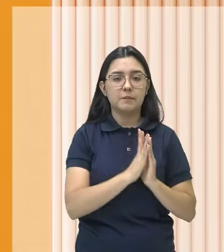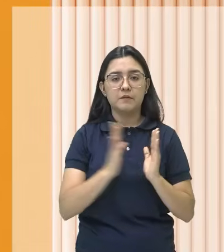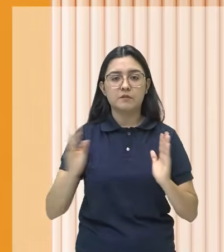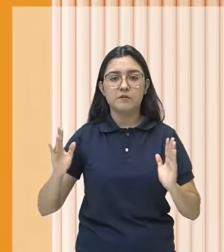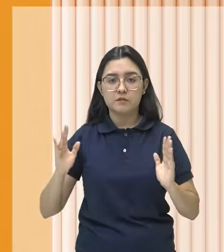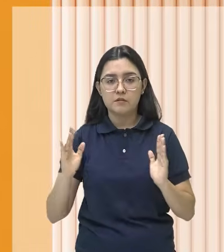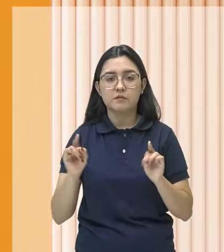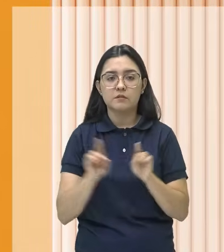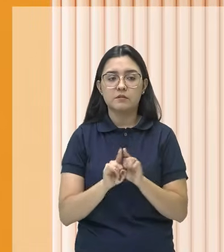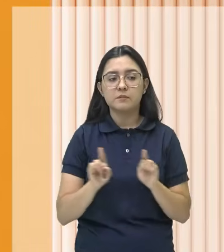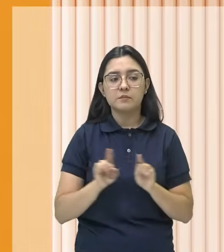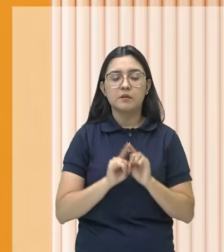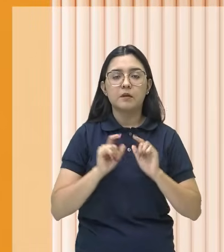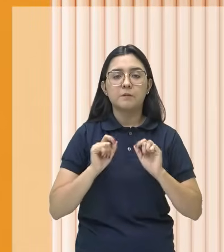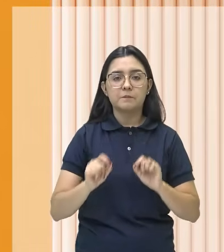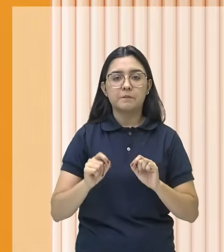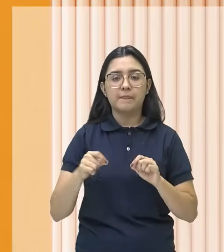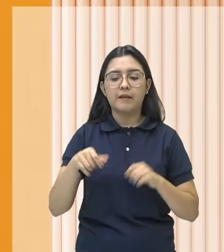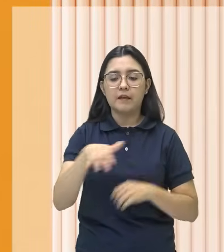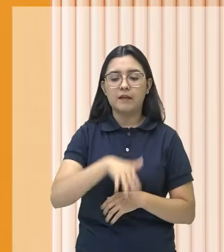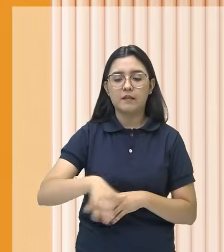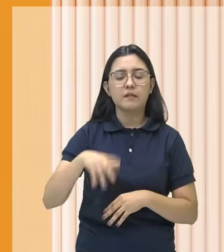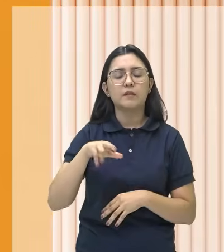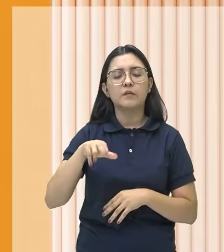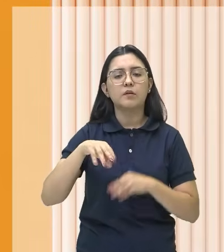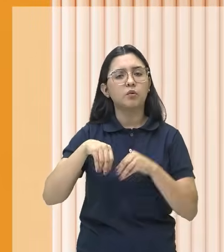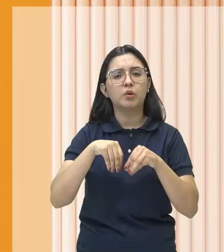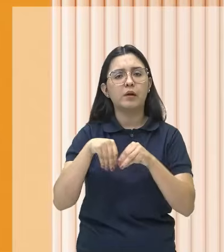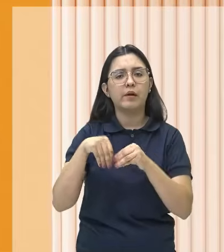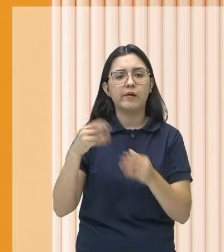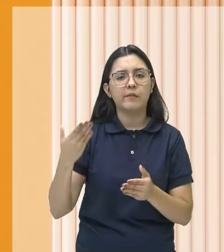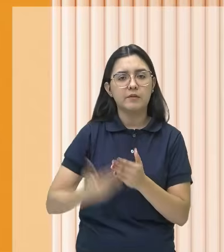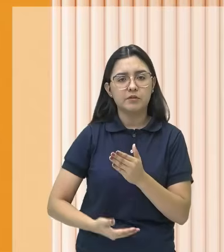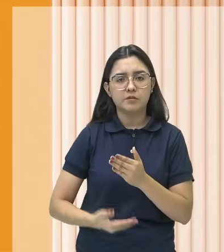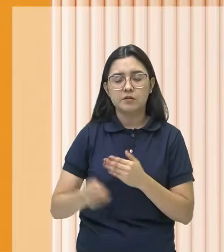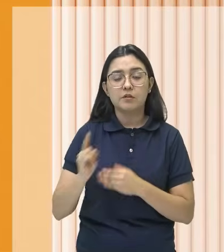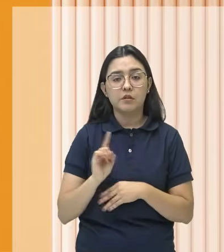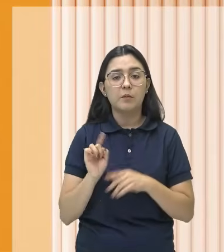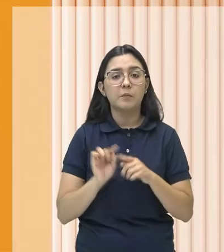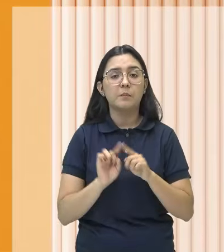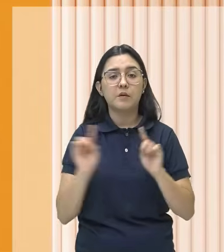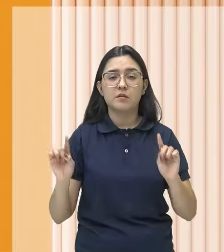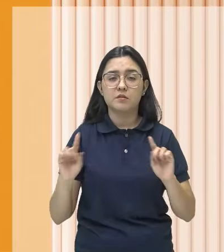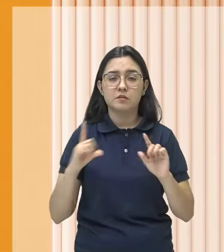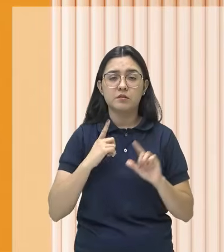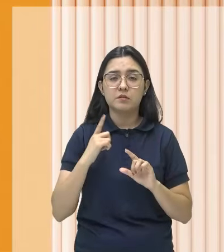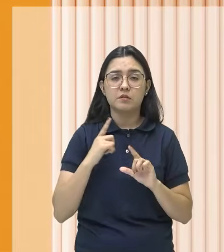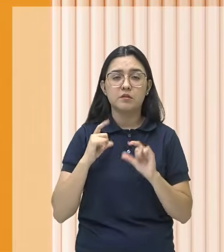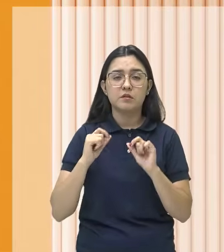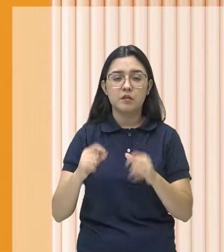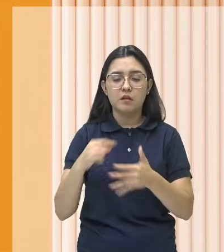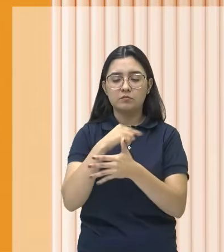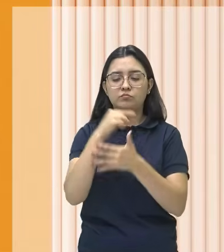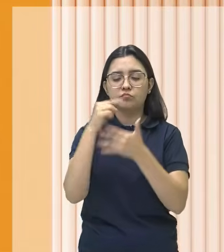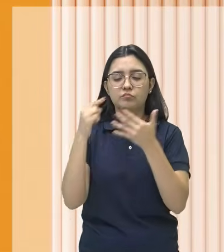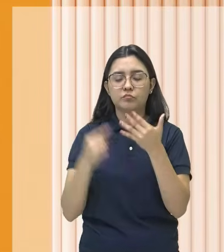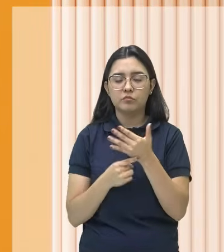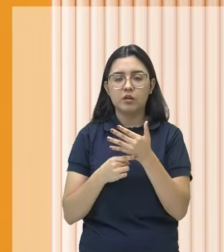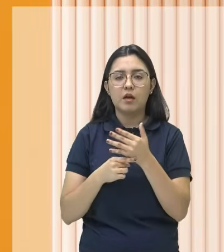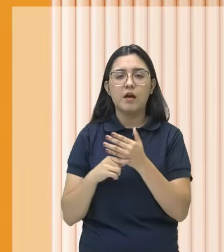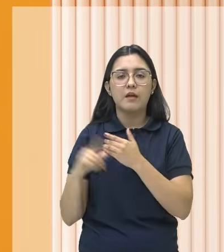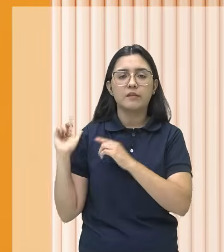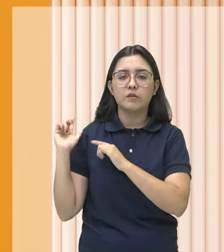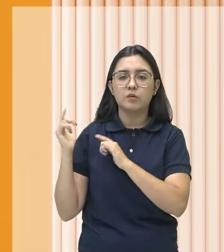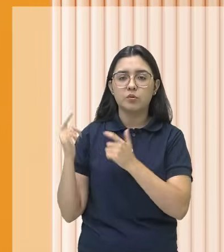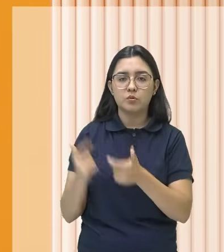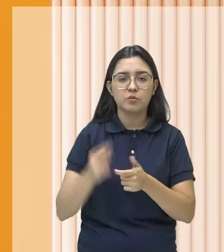ruptura com aquele território, não é só a terra que está sendo perdida, mas é toda a ancestralidade daquele povo, é